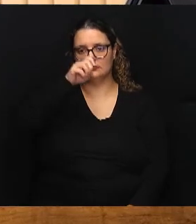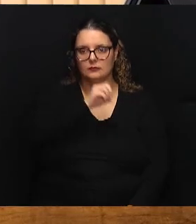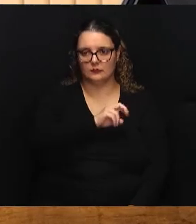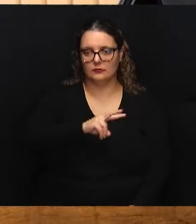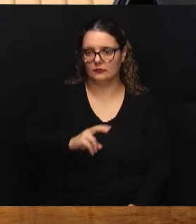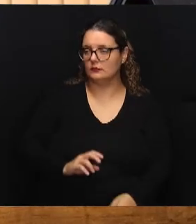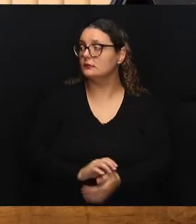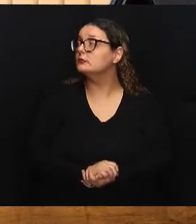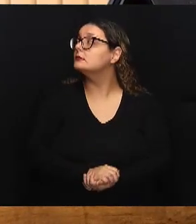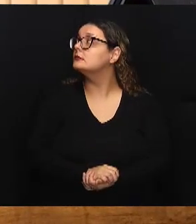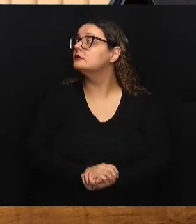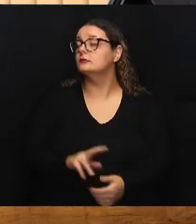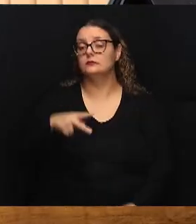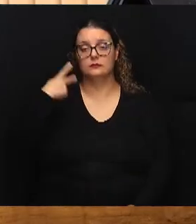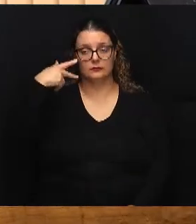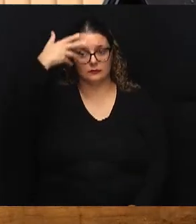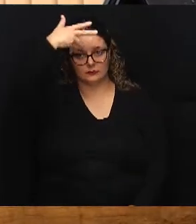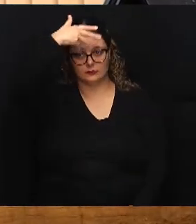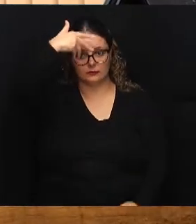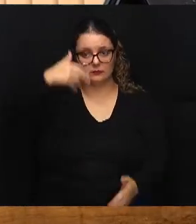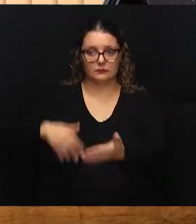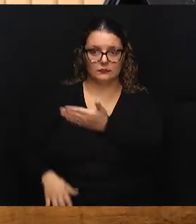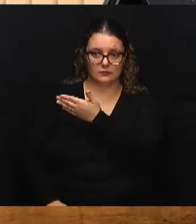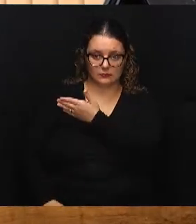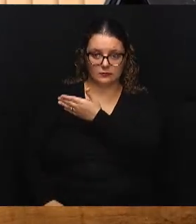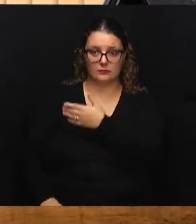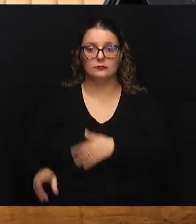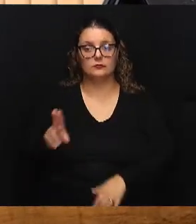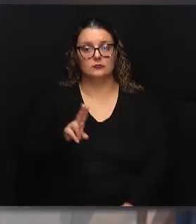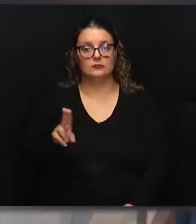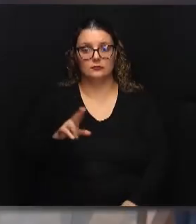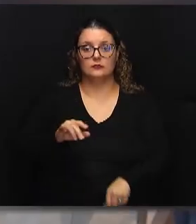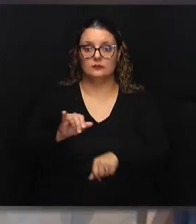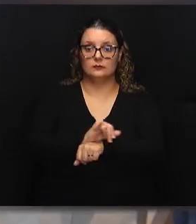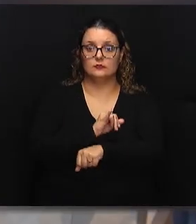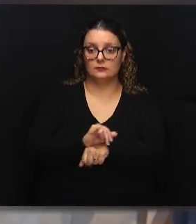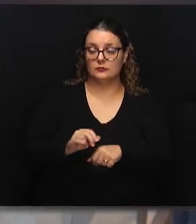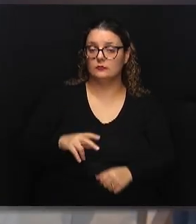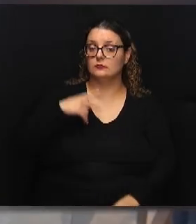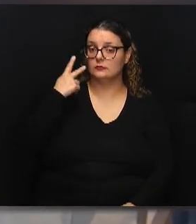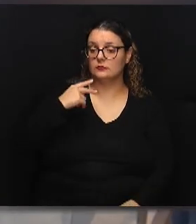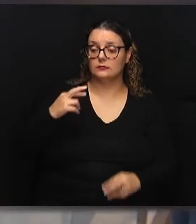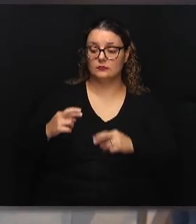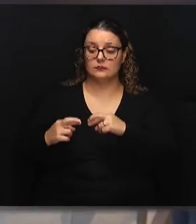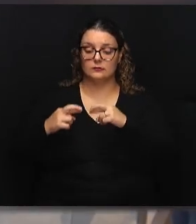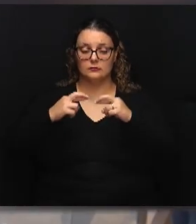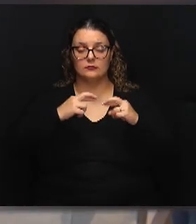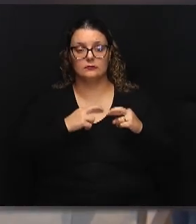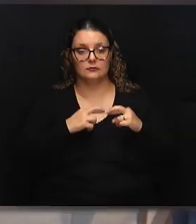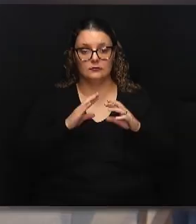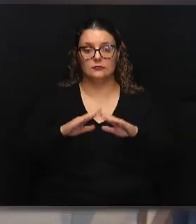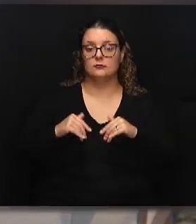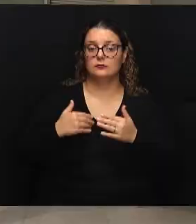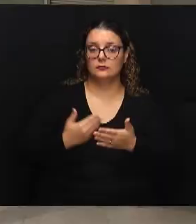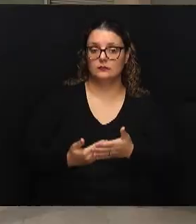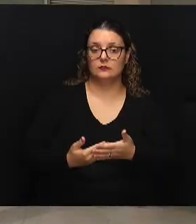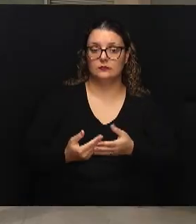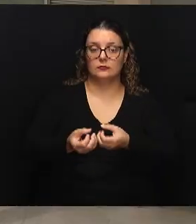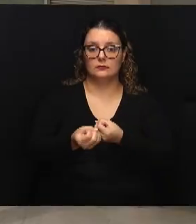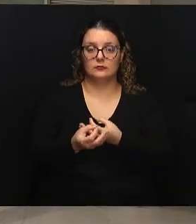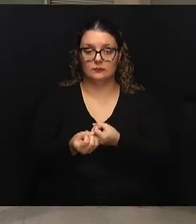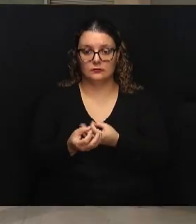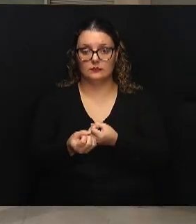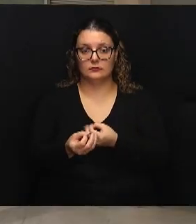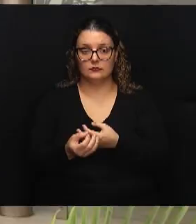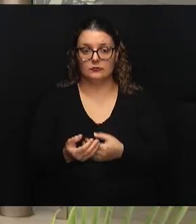O vereador Rodrigo da Farmadic utilizou a ferramenta parlamentar de fiscalização, o requerimento de informações,